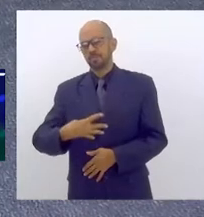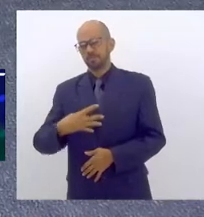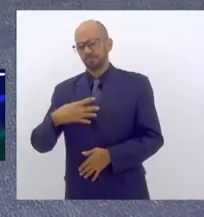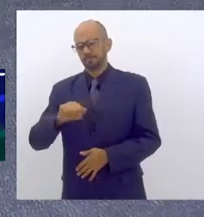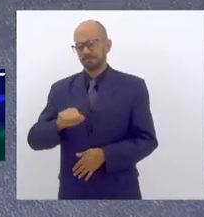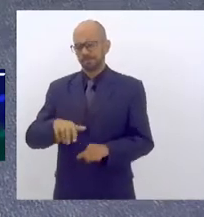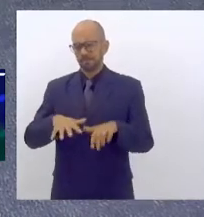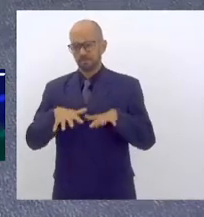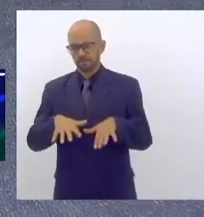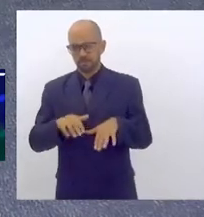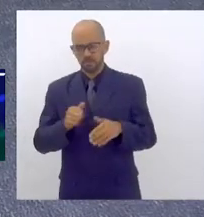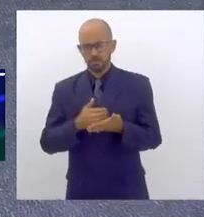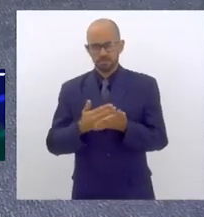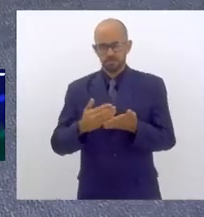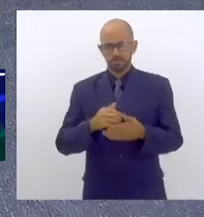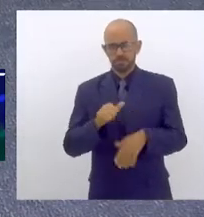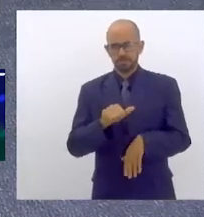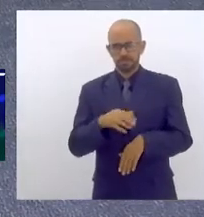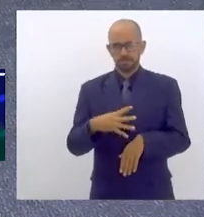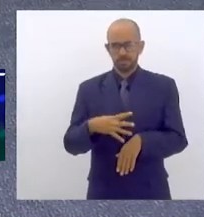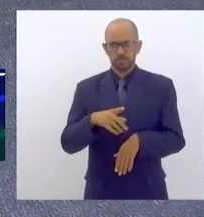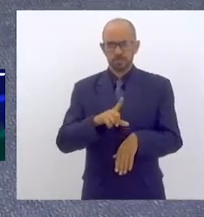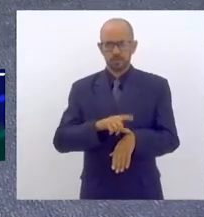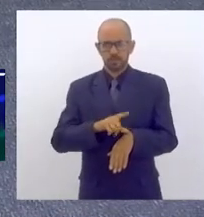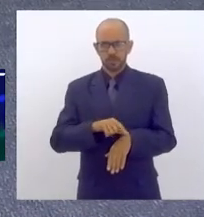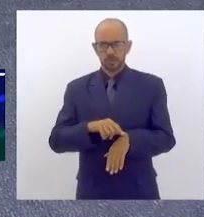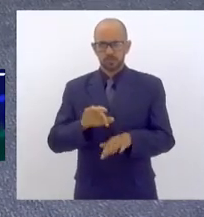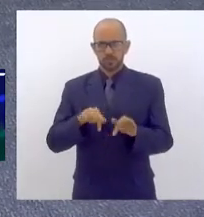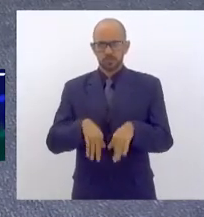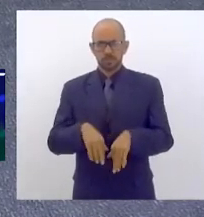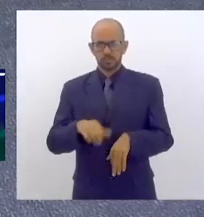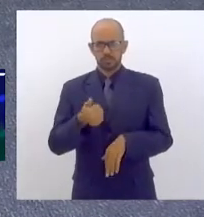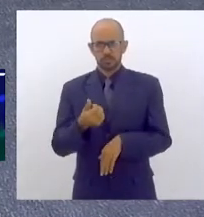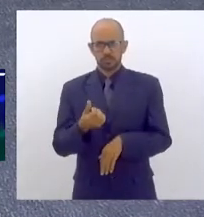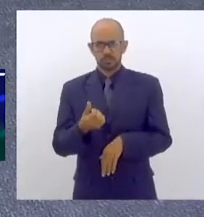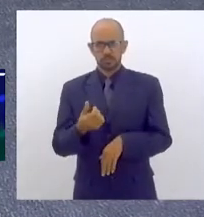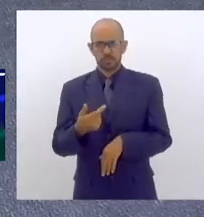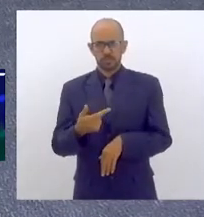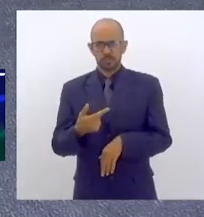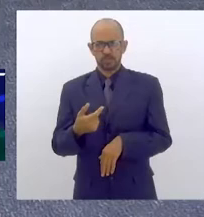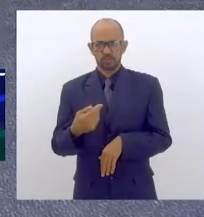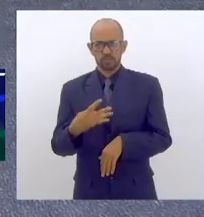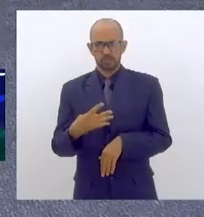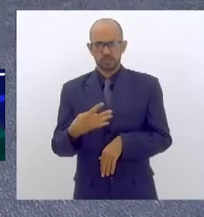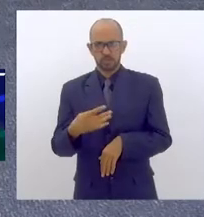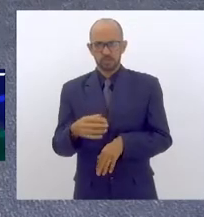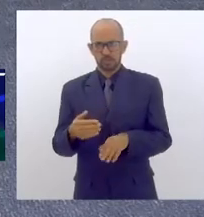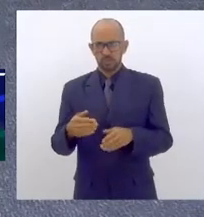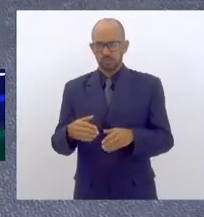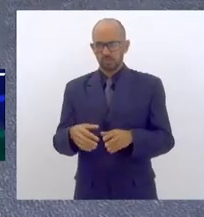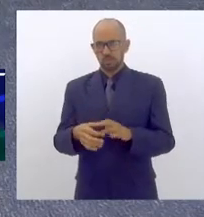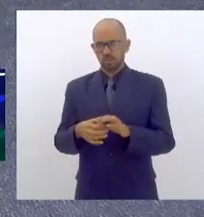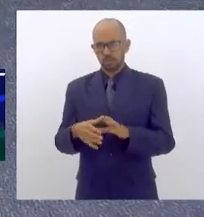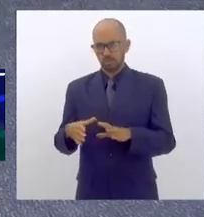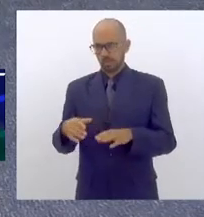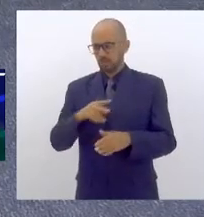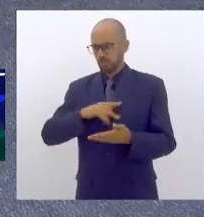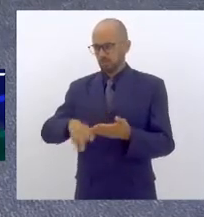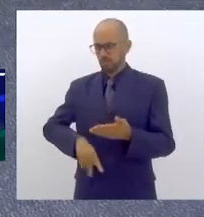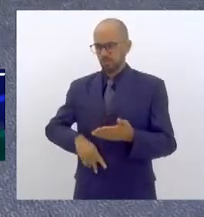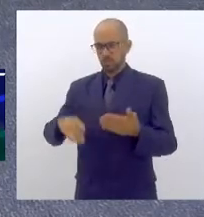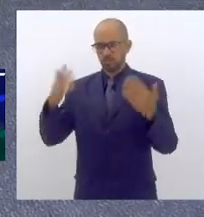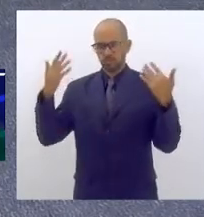que, iniciada às 14 horas, encerrou-se às 16 horas e 24 minutos. Me permita, presidente, viva a